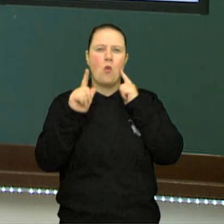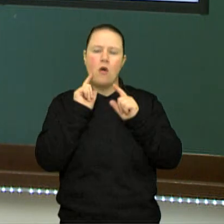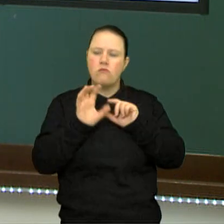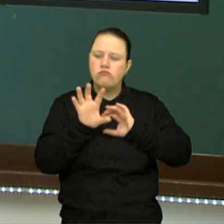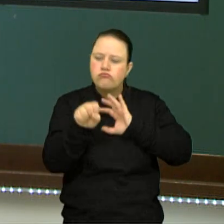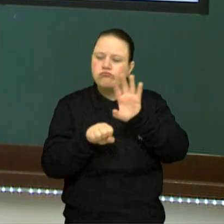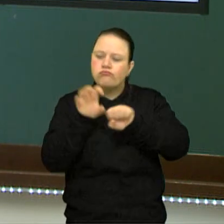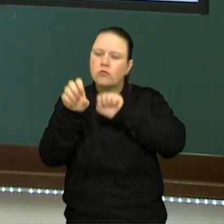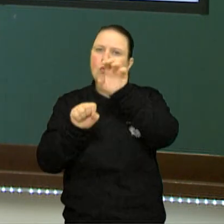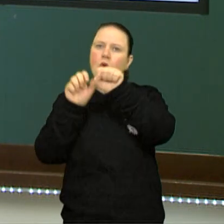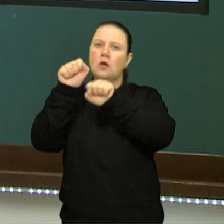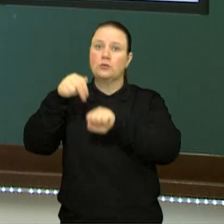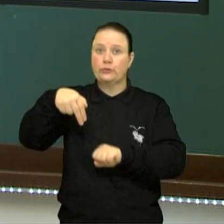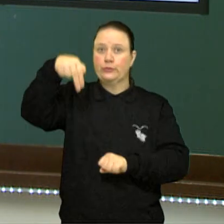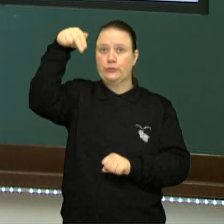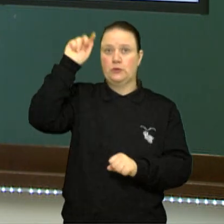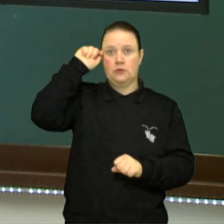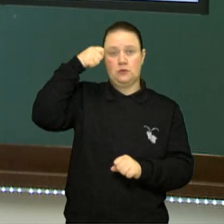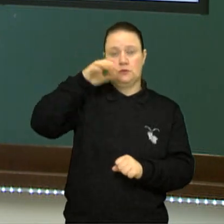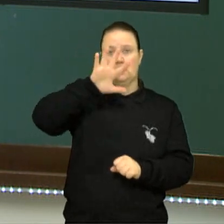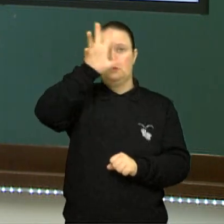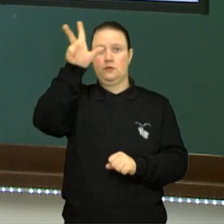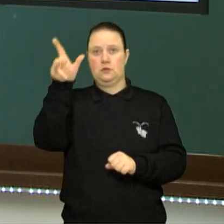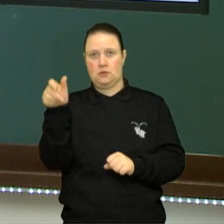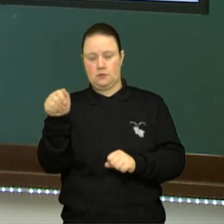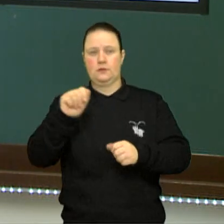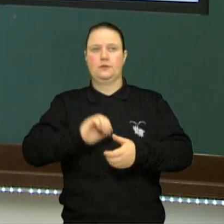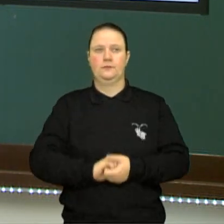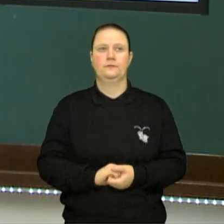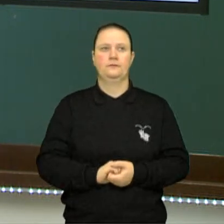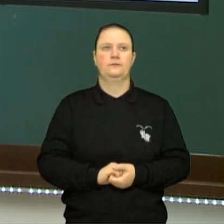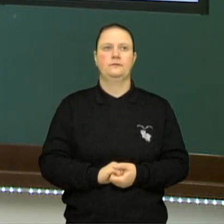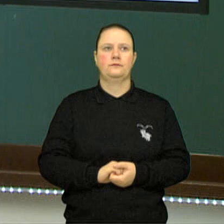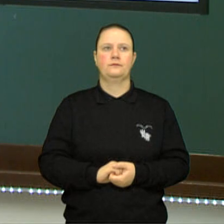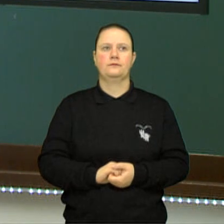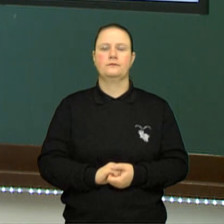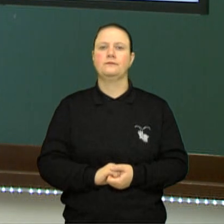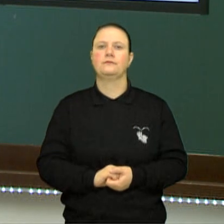África, chegando à Península Ibérica.